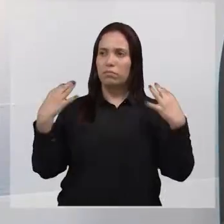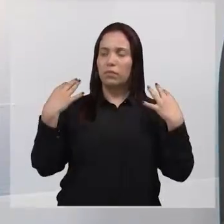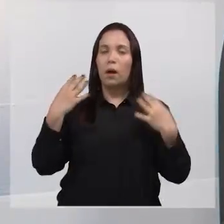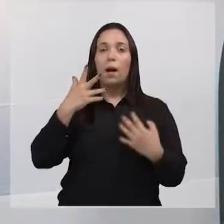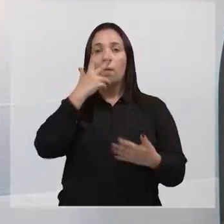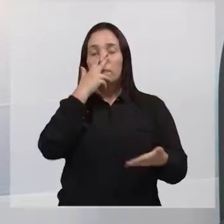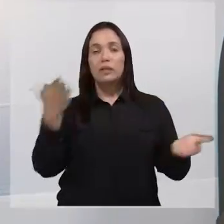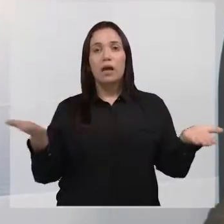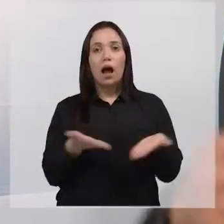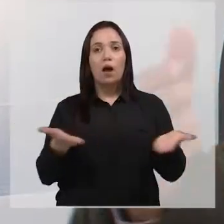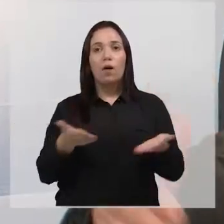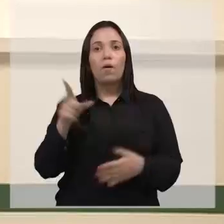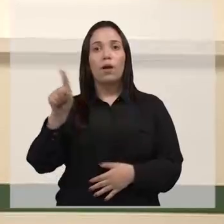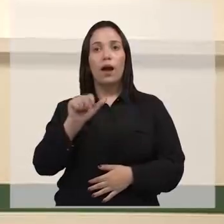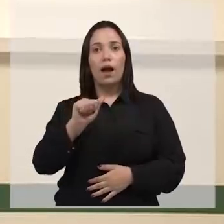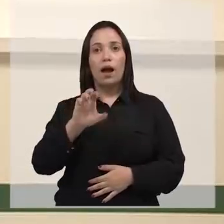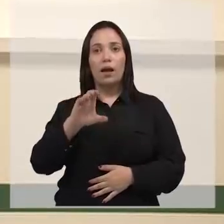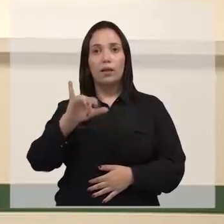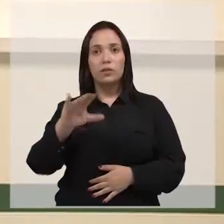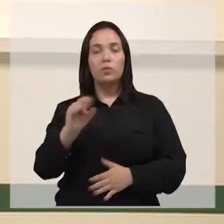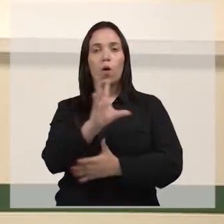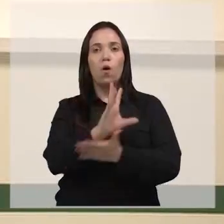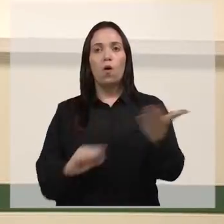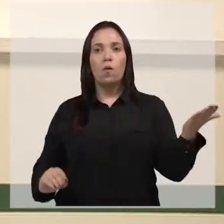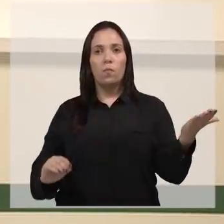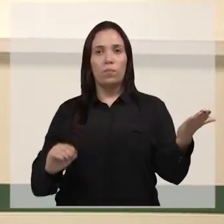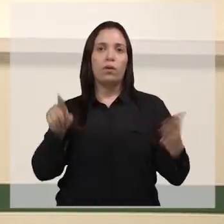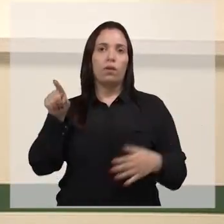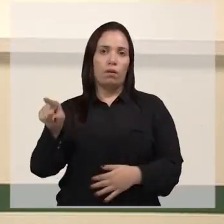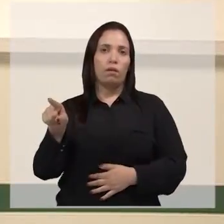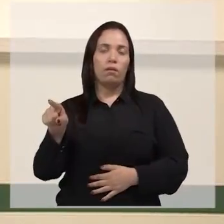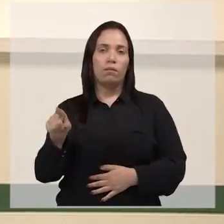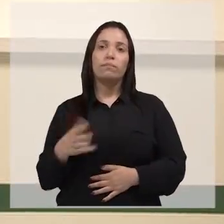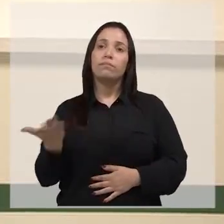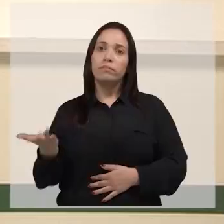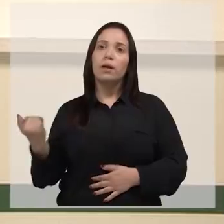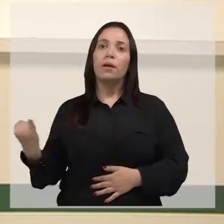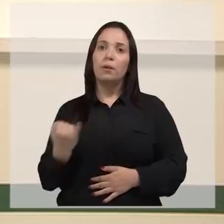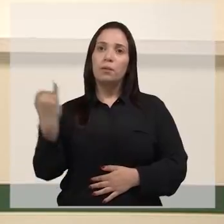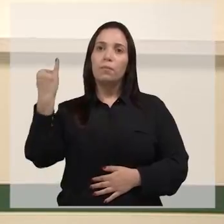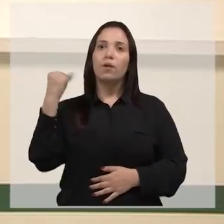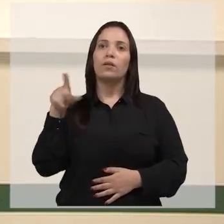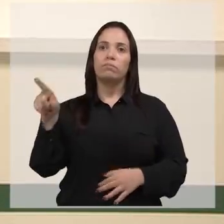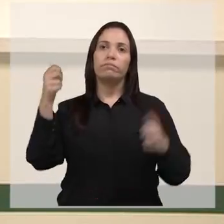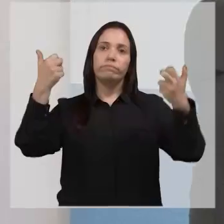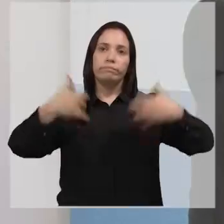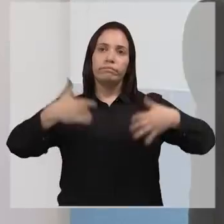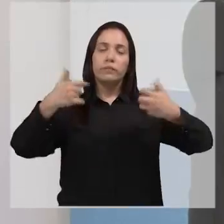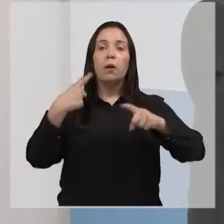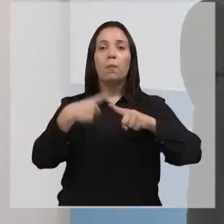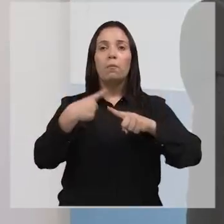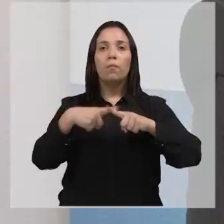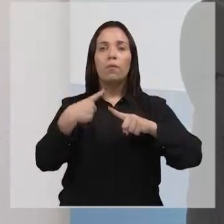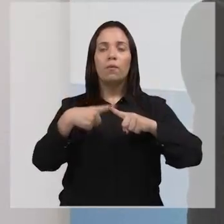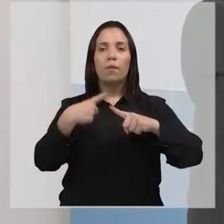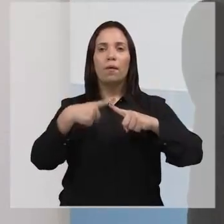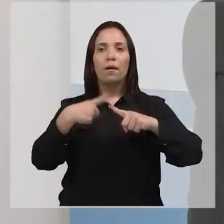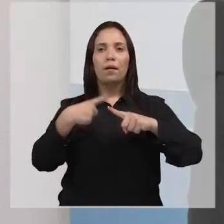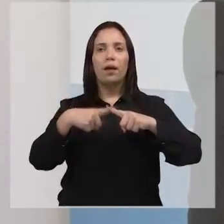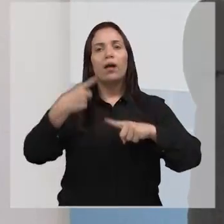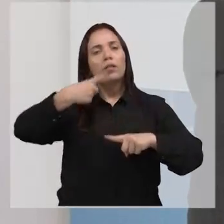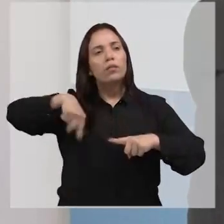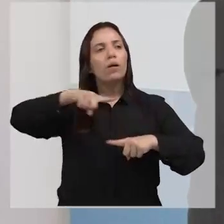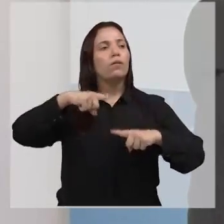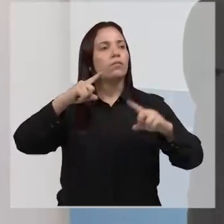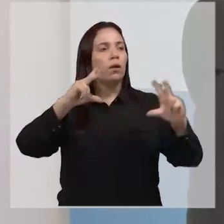Neves. Do Aécio. É verdade. Fora outros que literalmente... Não, é importante isso que você está falando. A gente vem falando muitos